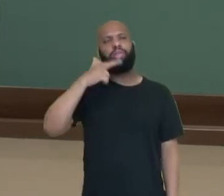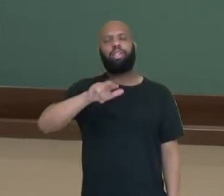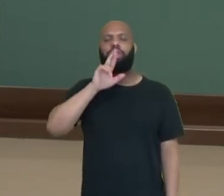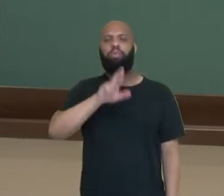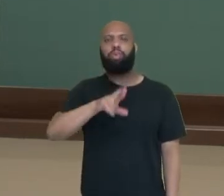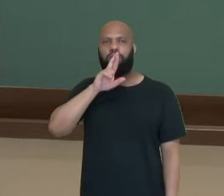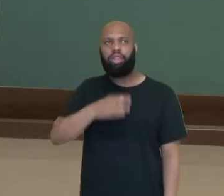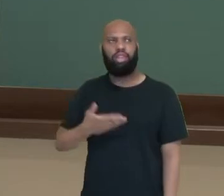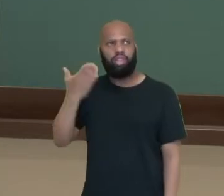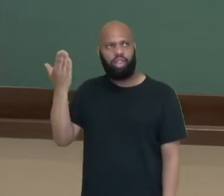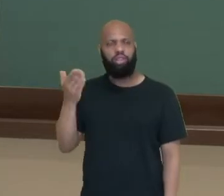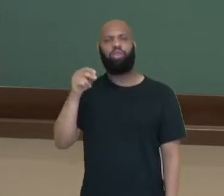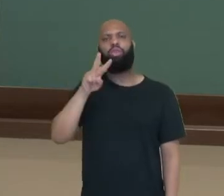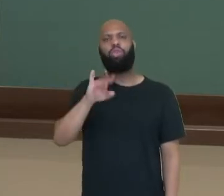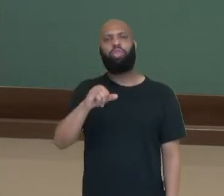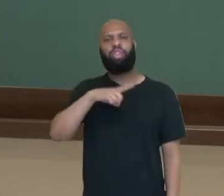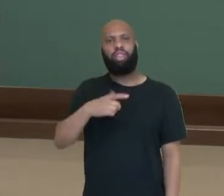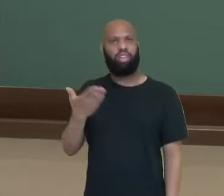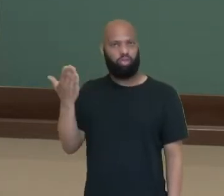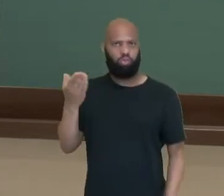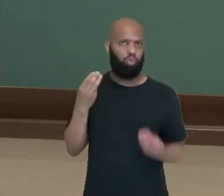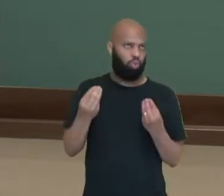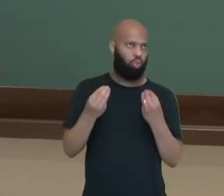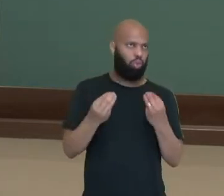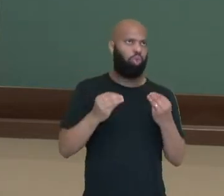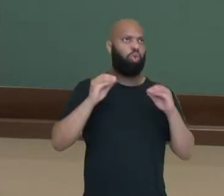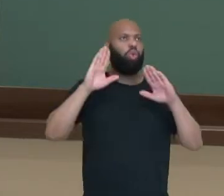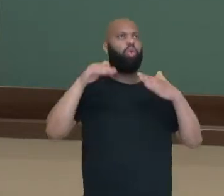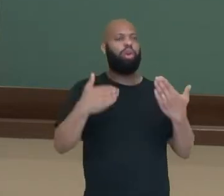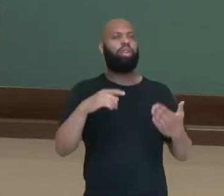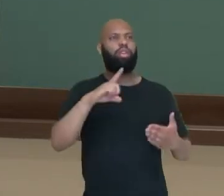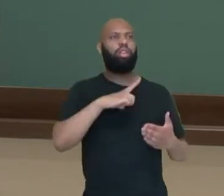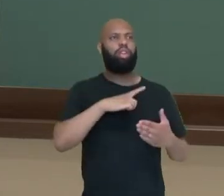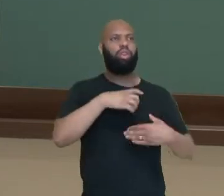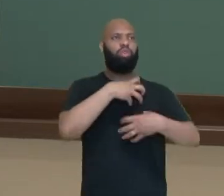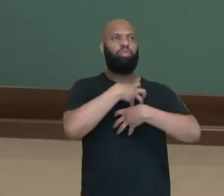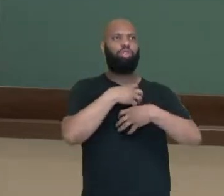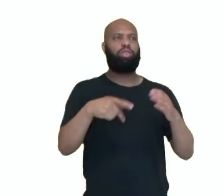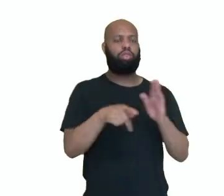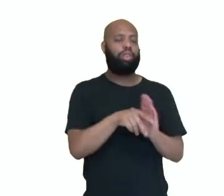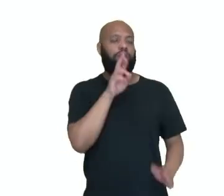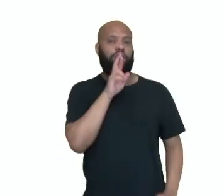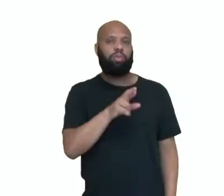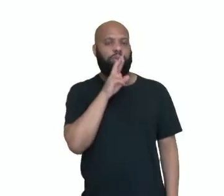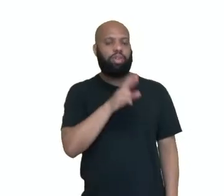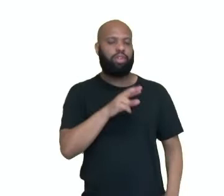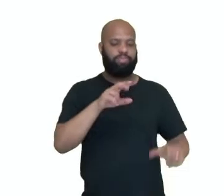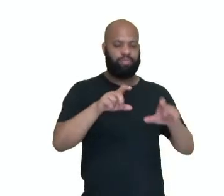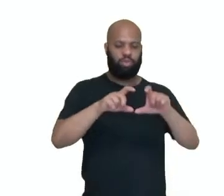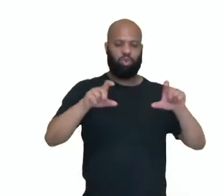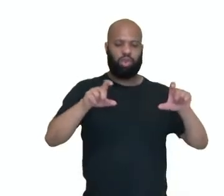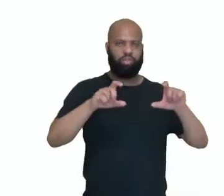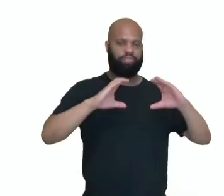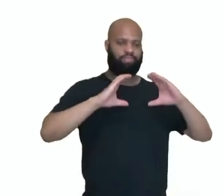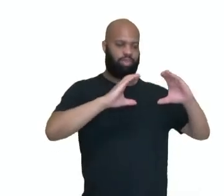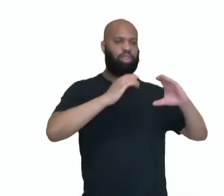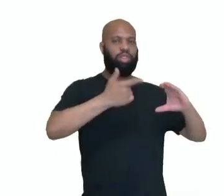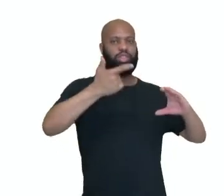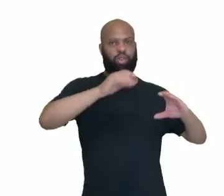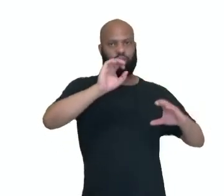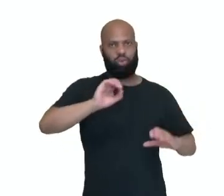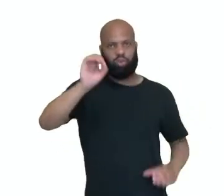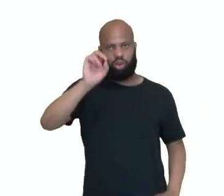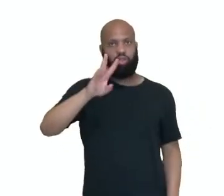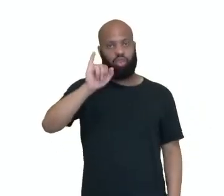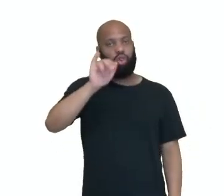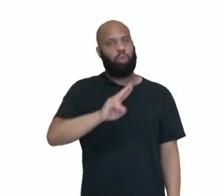resolver, para trabalhar com essas questões? Então, a fórmula resolutiva da equação de segundo grau também vai ser utilizada